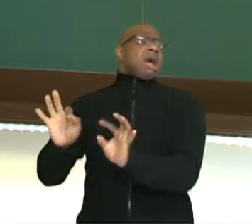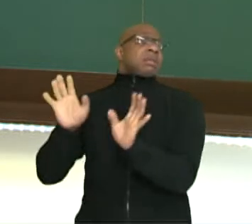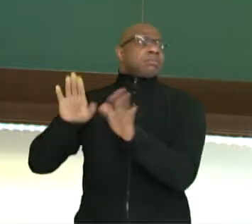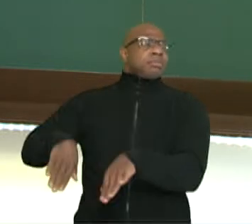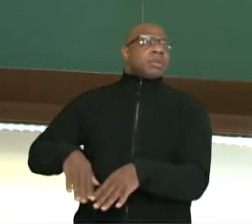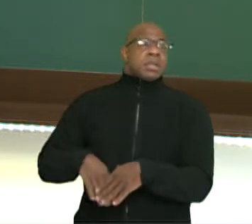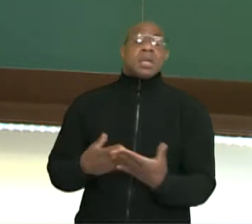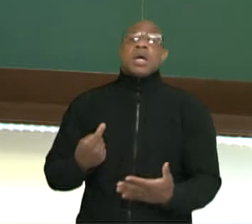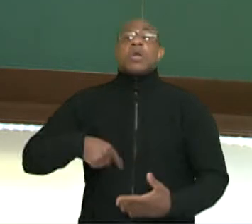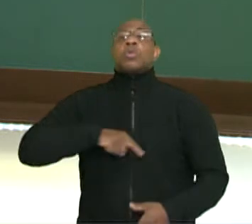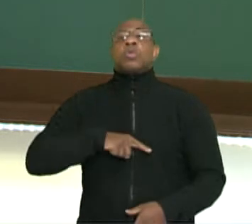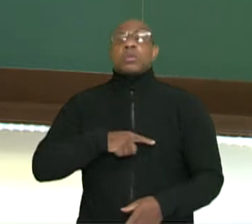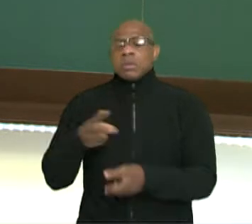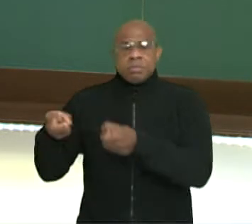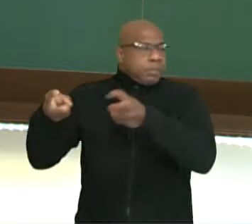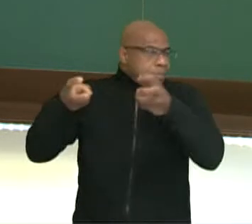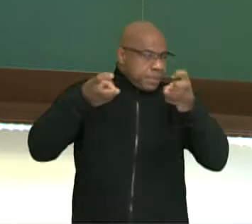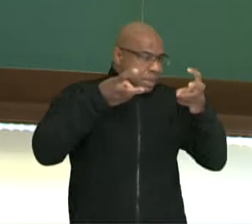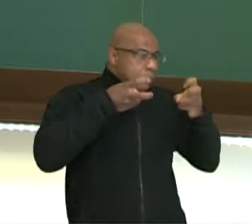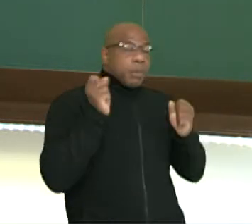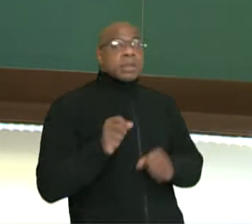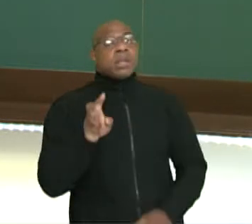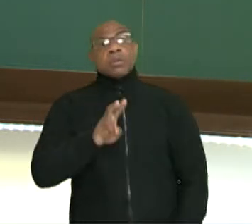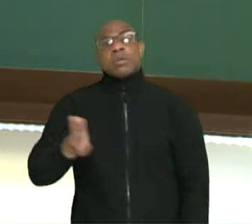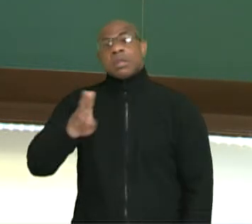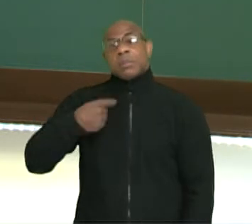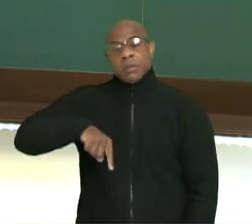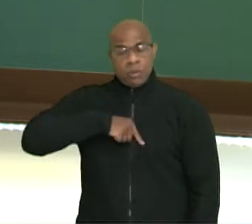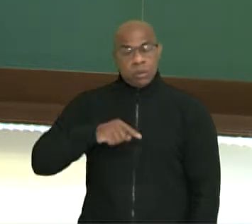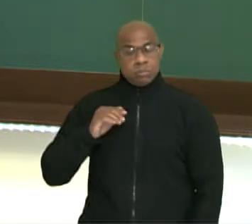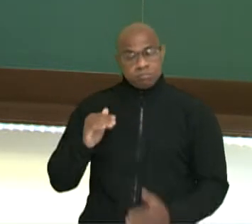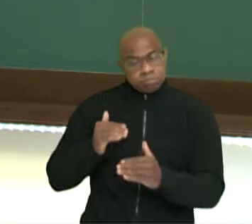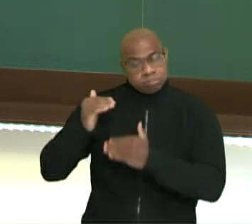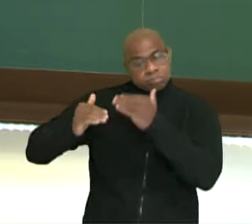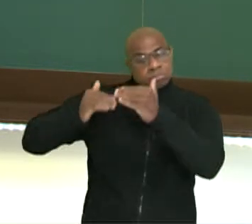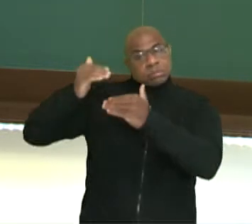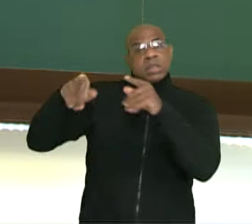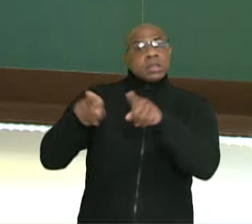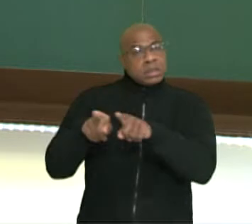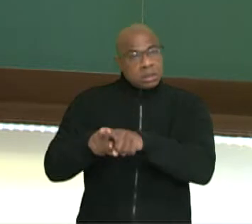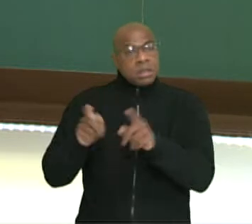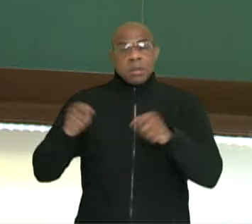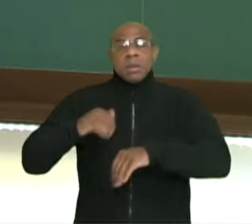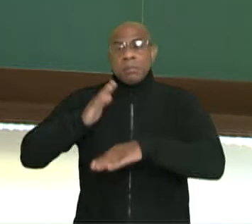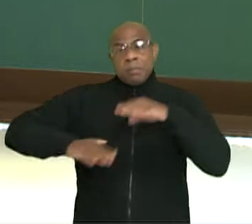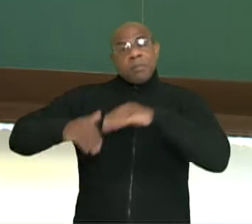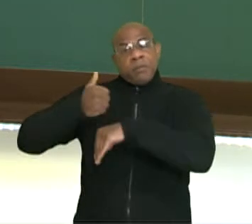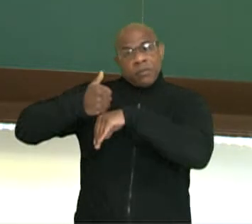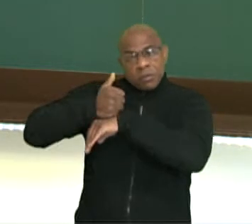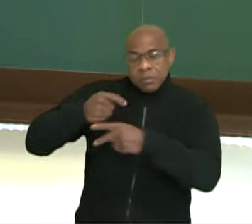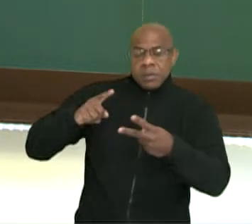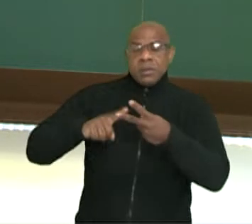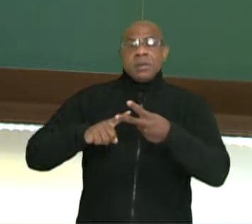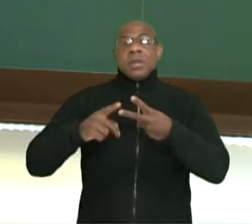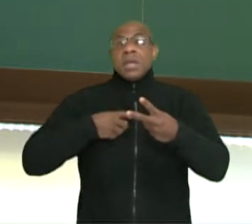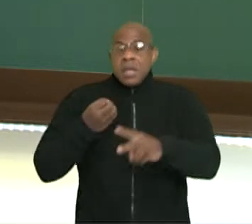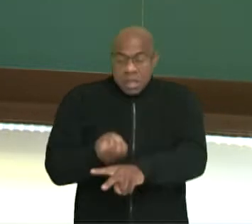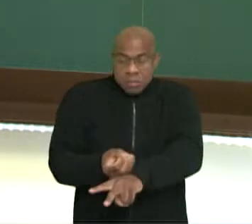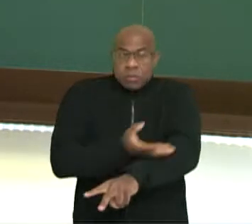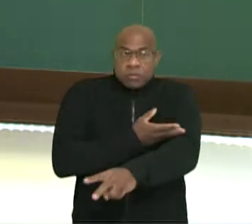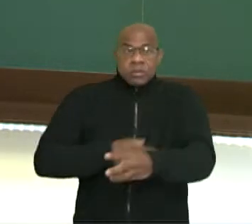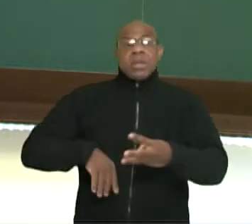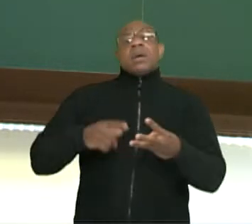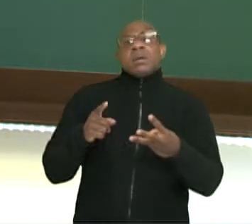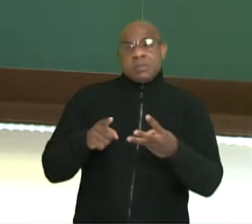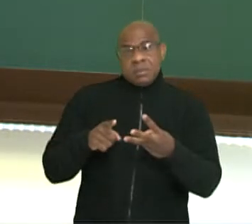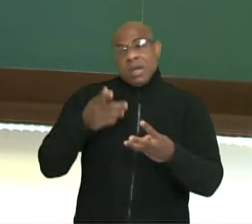nós temos ao nosso redor pode ser utilizado para o nosso crescimento profissional, nosso crescimento emocional.